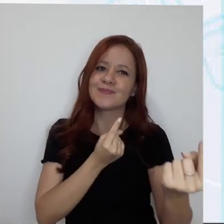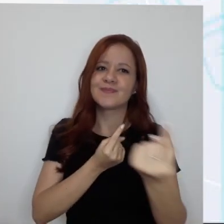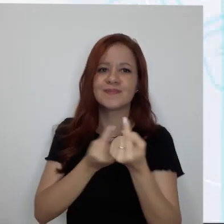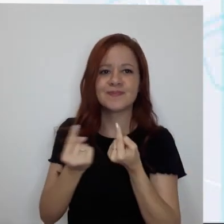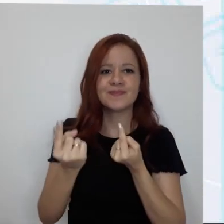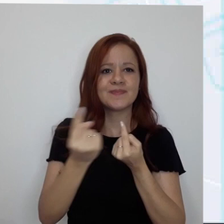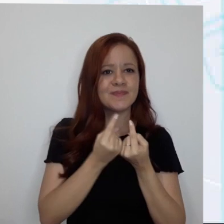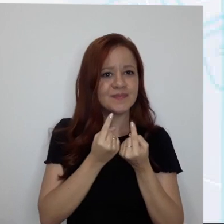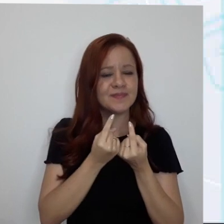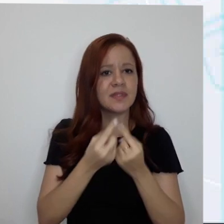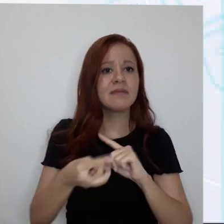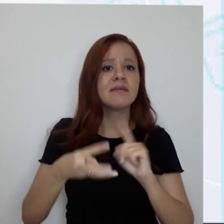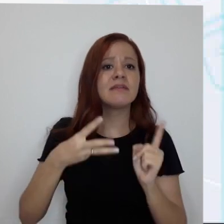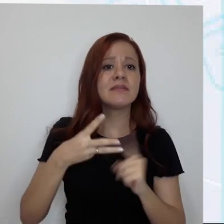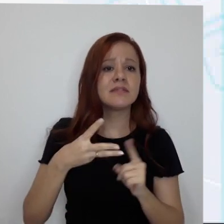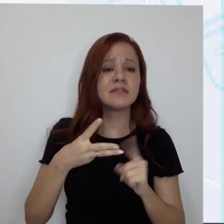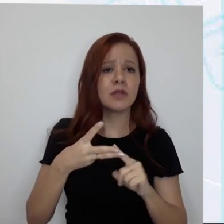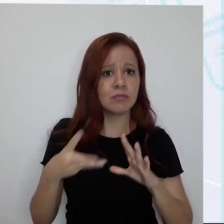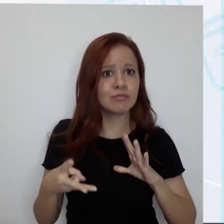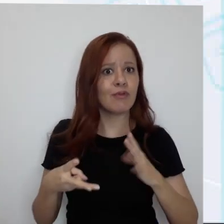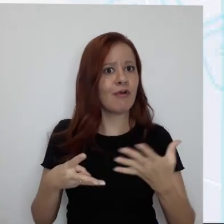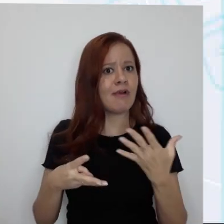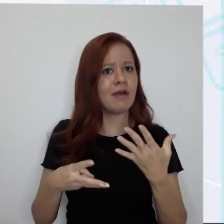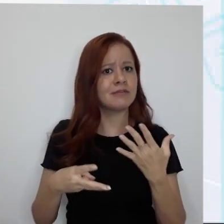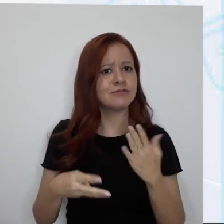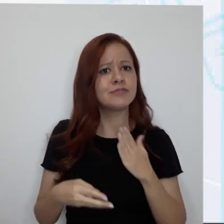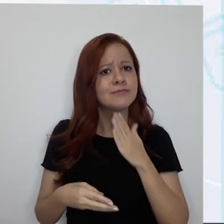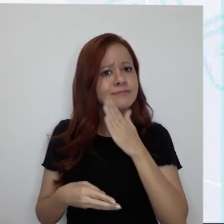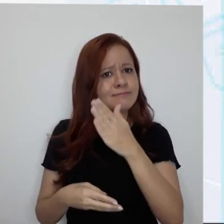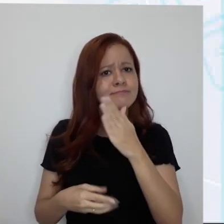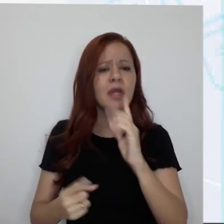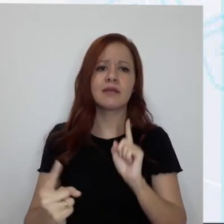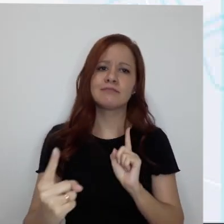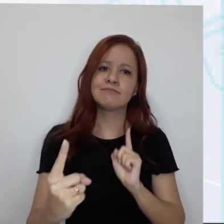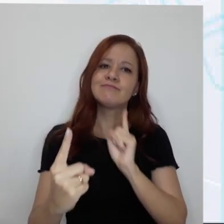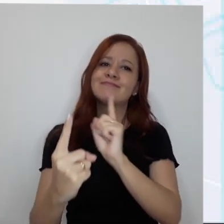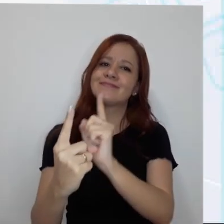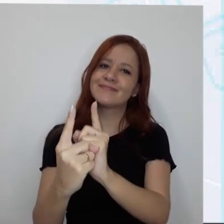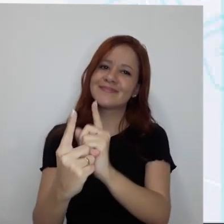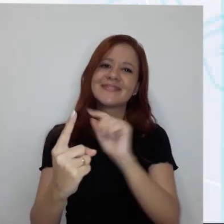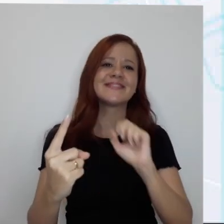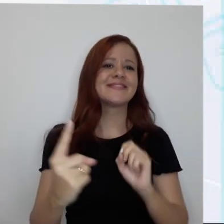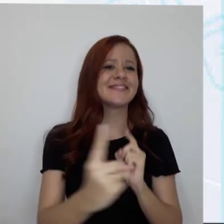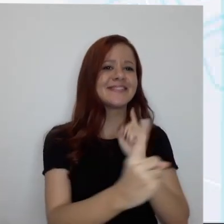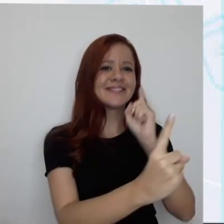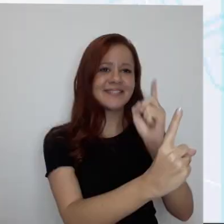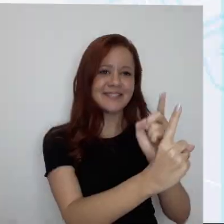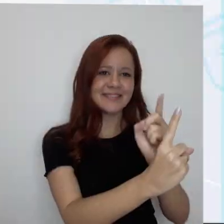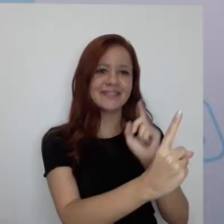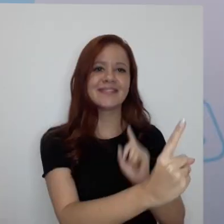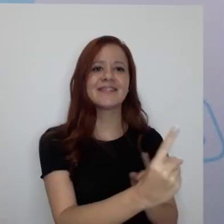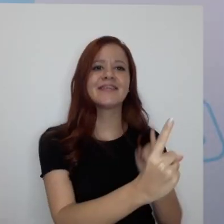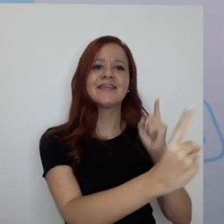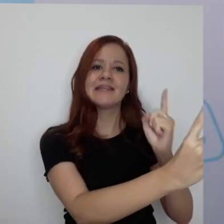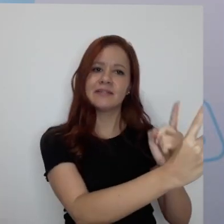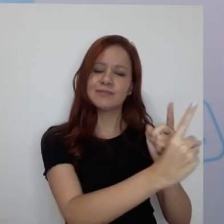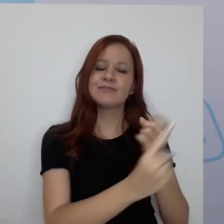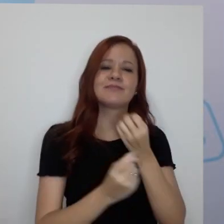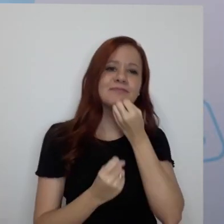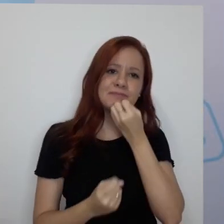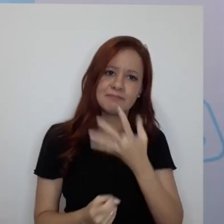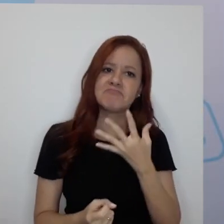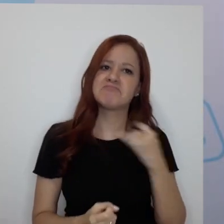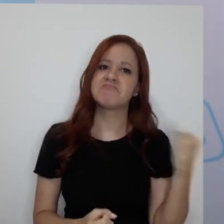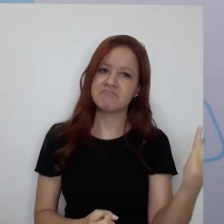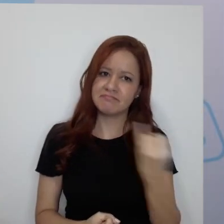por fim, tomando mais iniciativa, é preciso ir mais ao encontro do outro. Essas competências